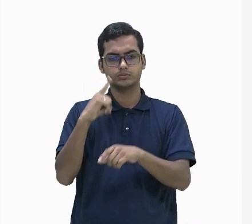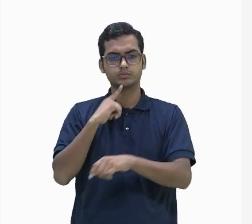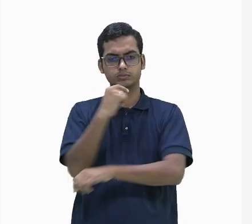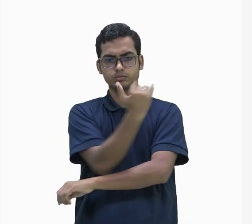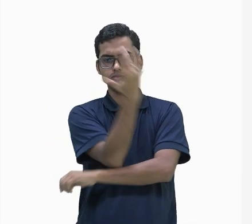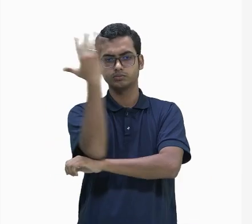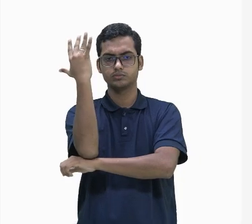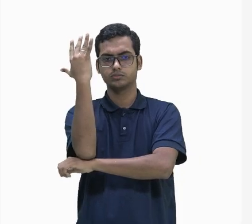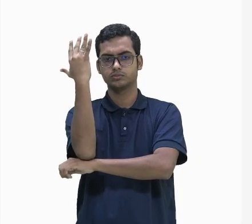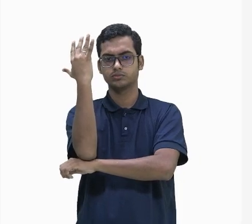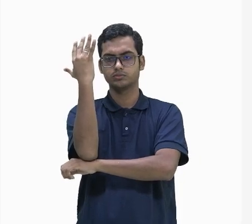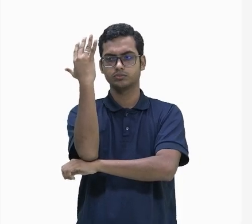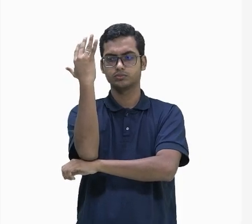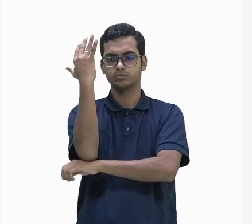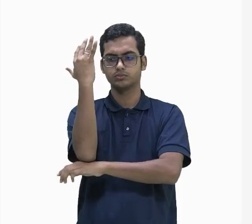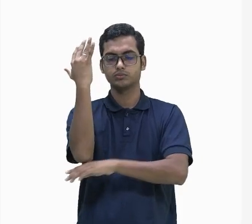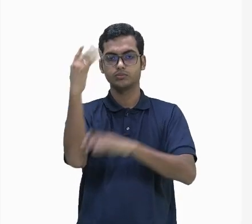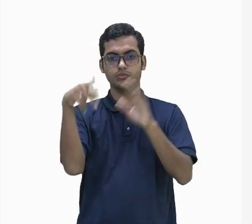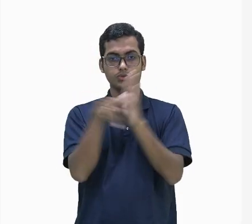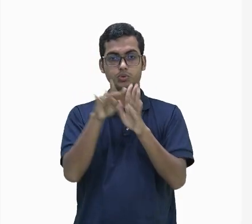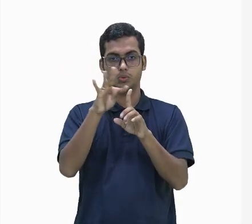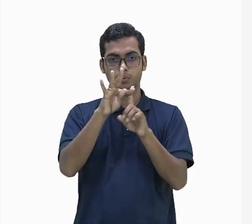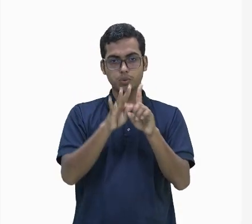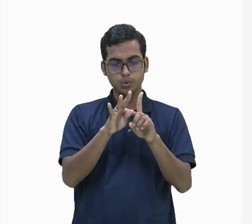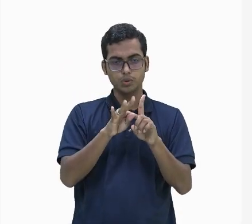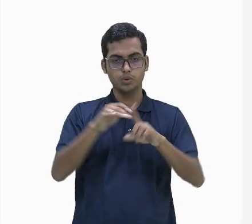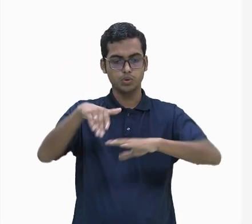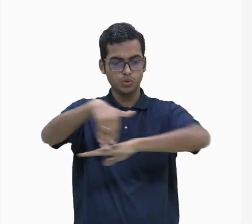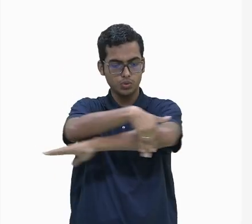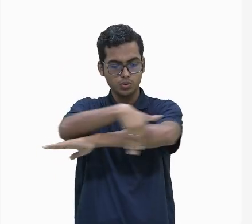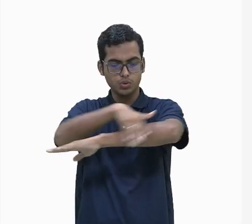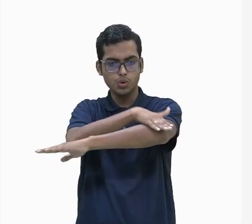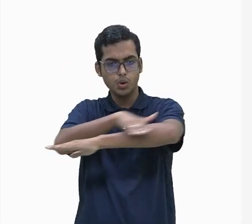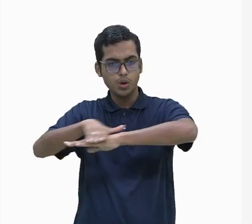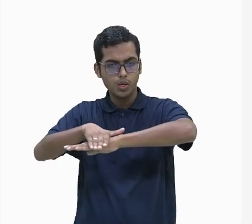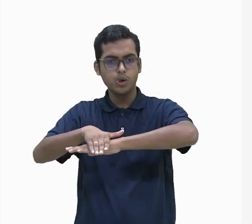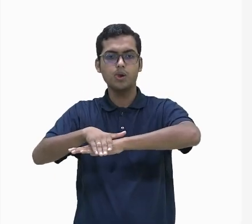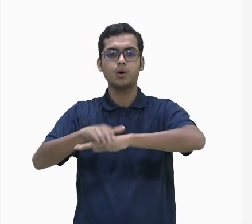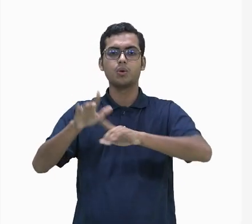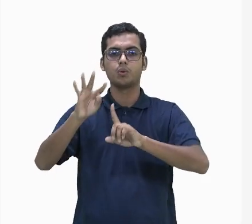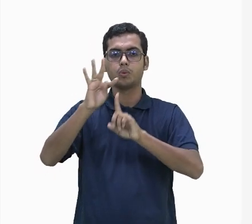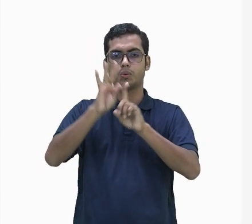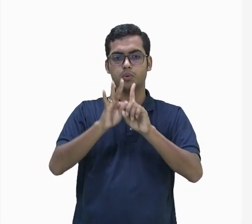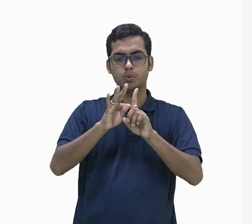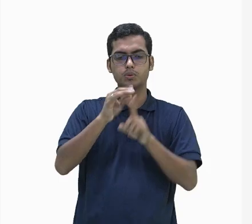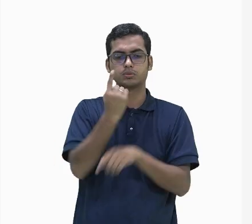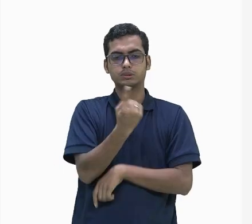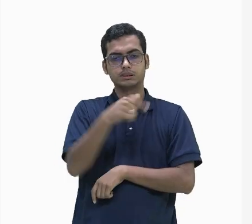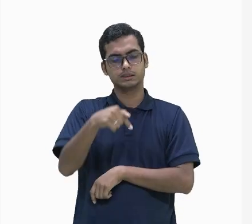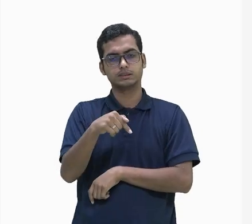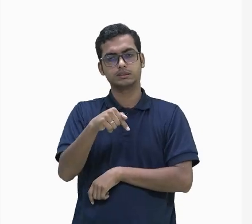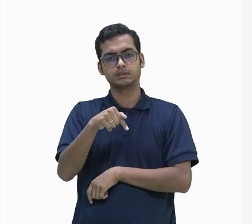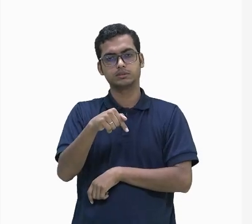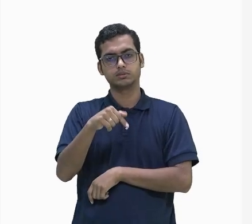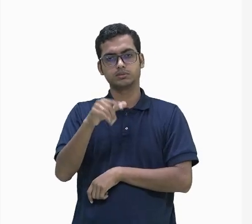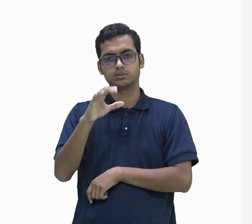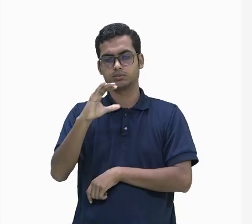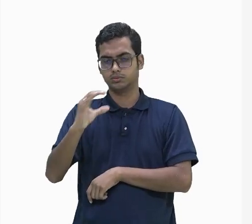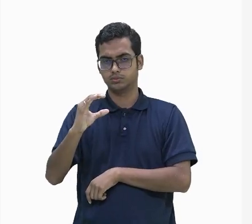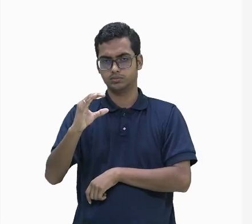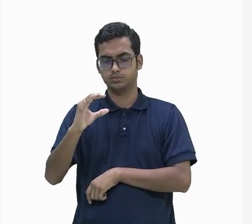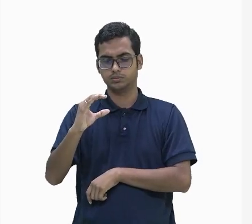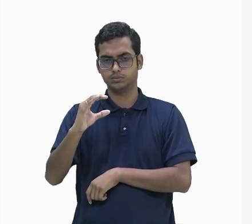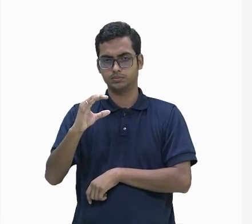graus Celsius. E quando nós passamos para a mesma sombra ofertada pela árvore, né,